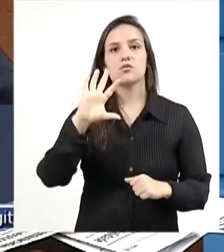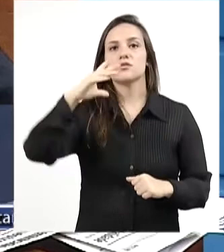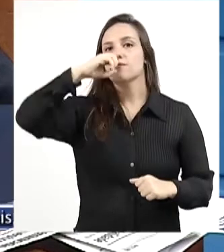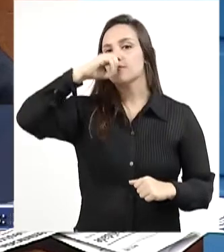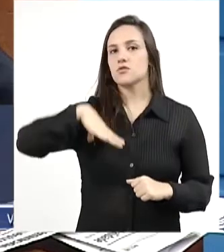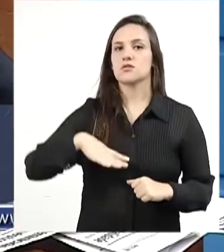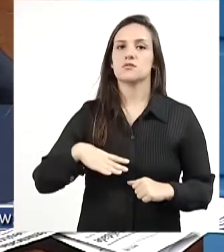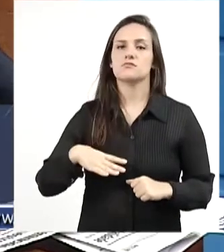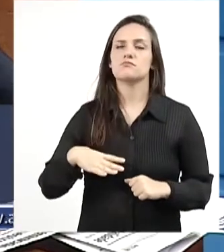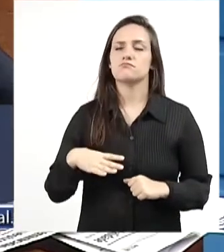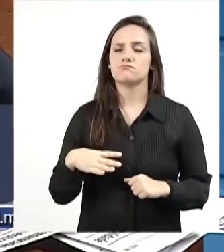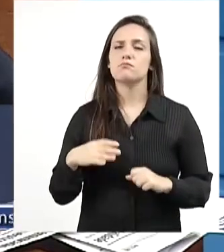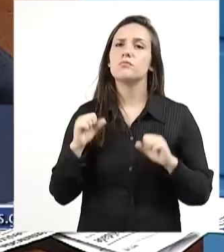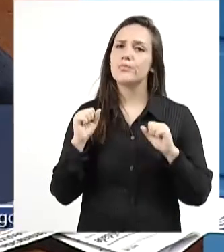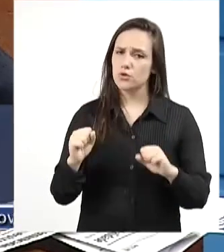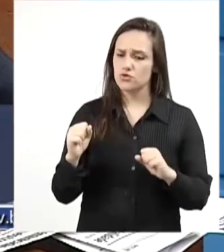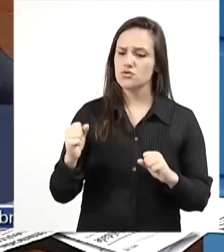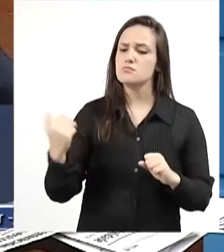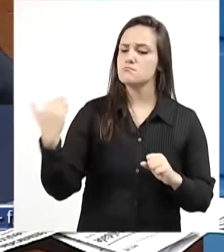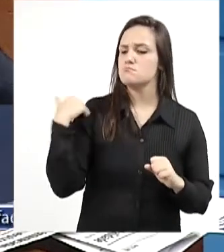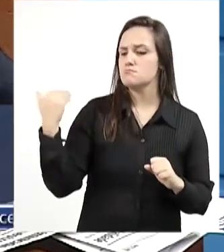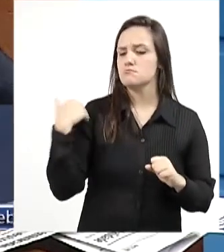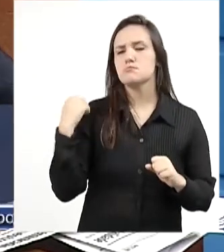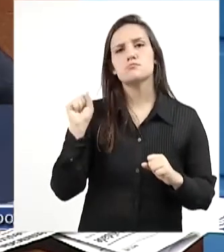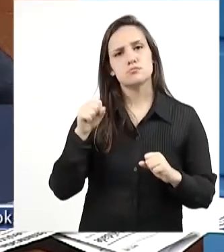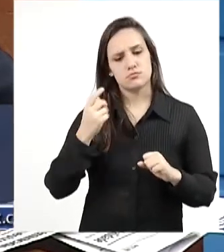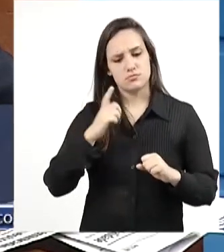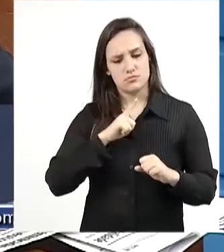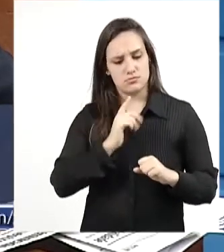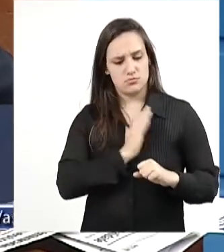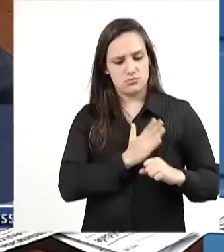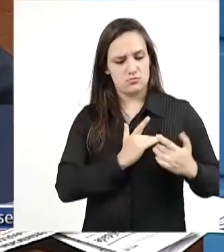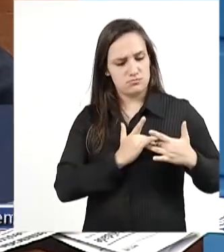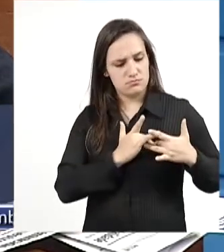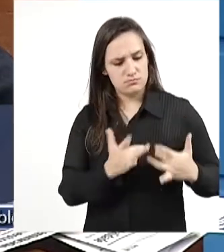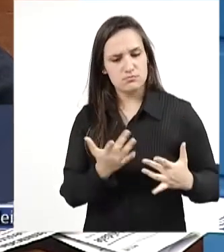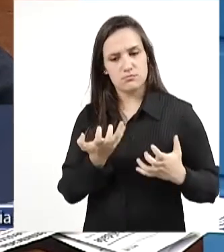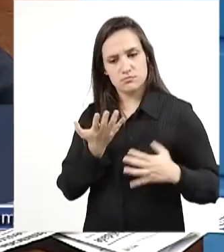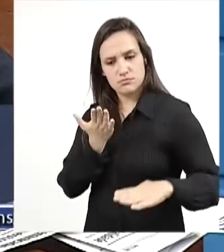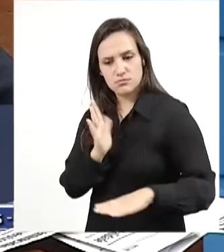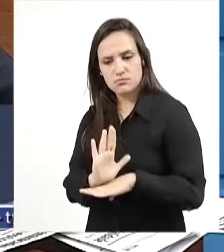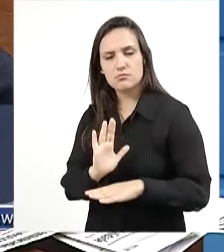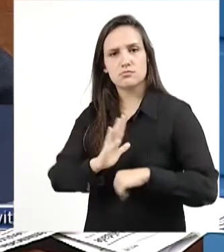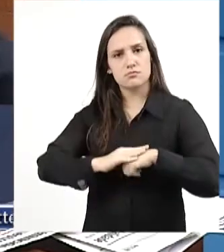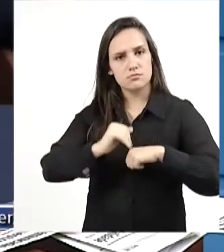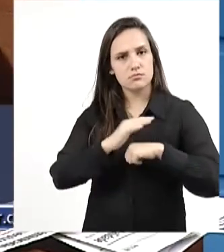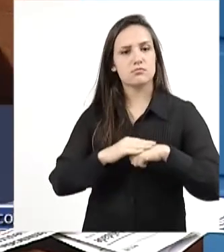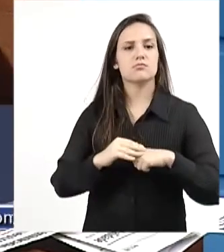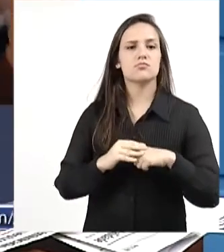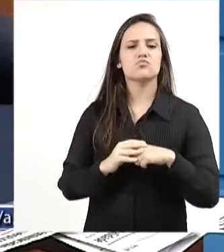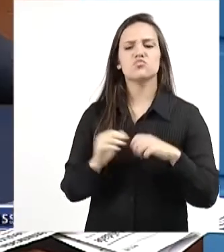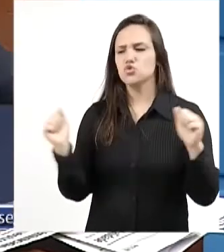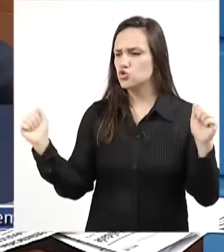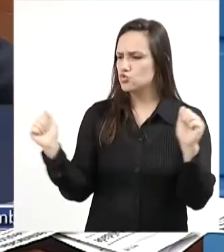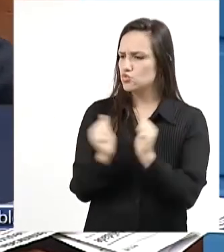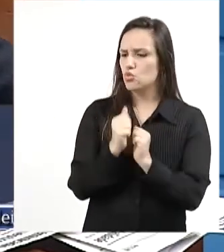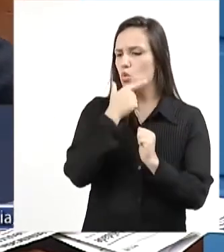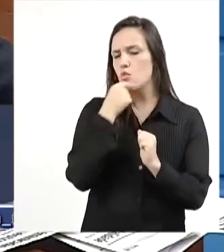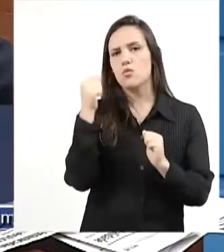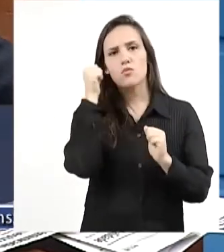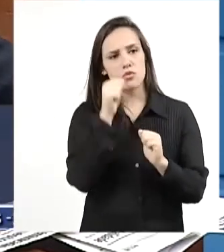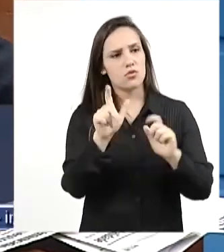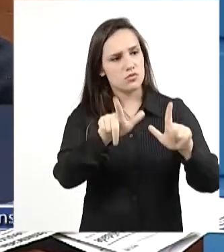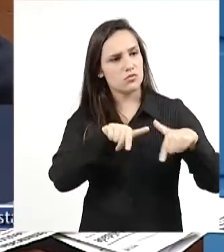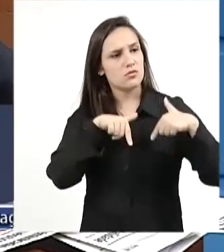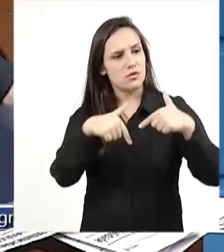elas encontrem em nós solidariedade, que elas encontrem em nós fraternidade, para que juntos possamos lutar pelo